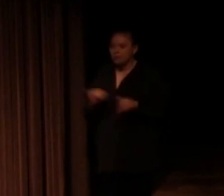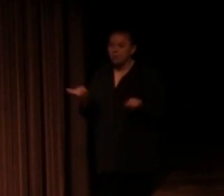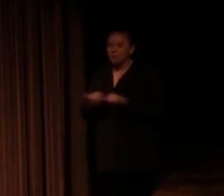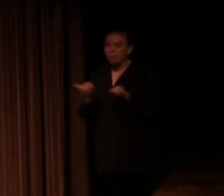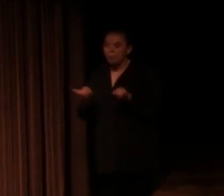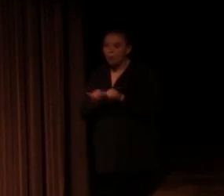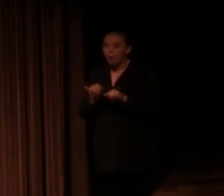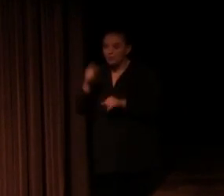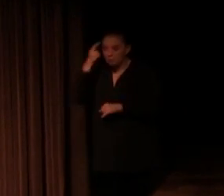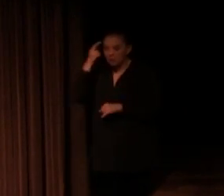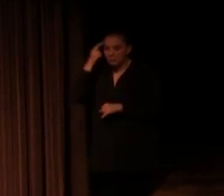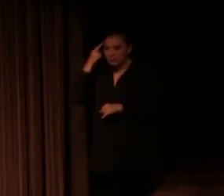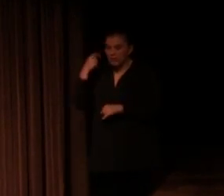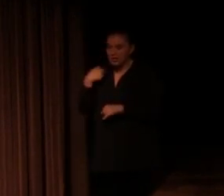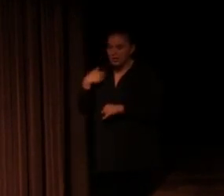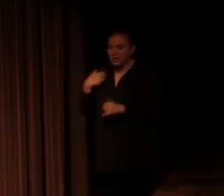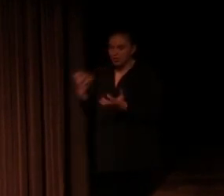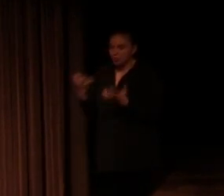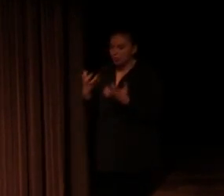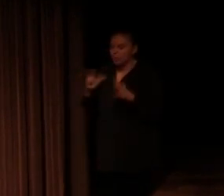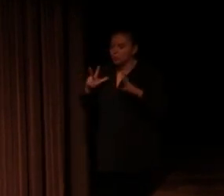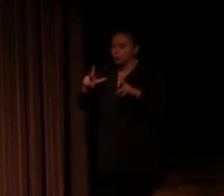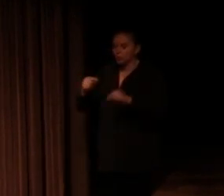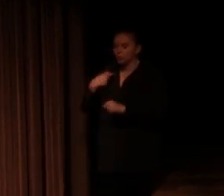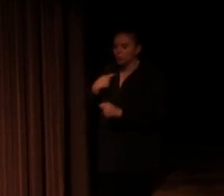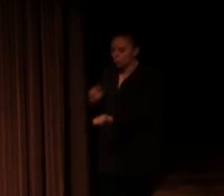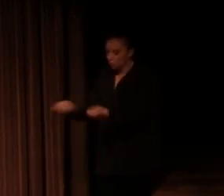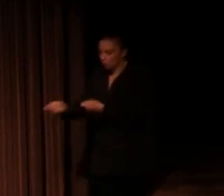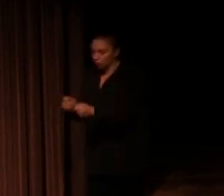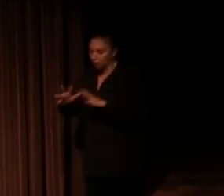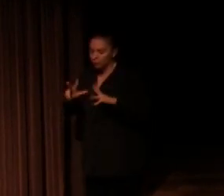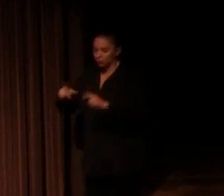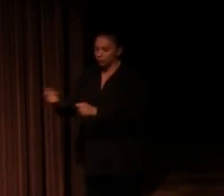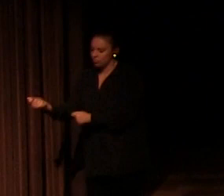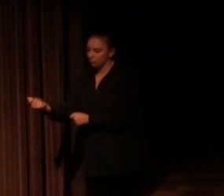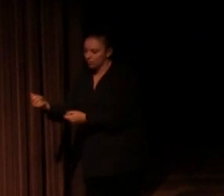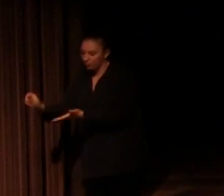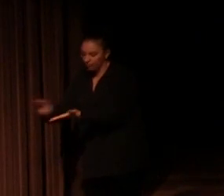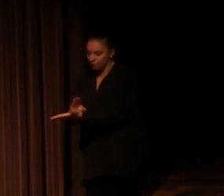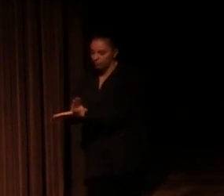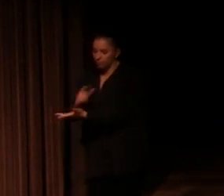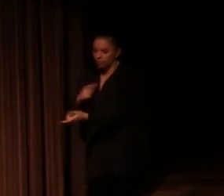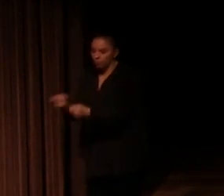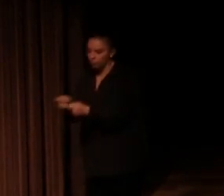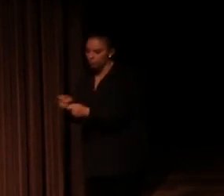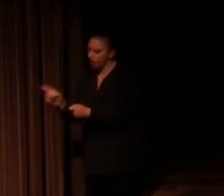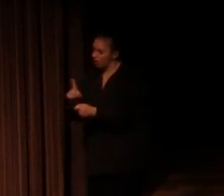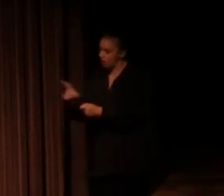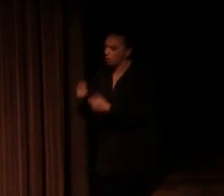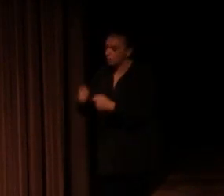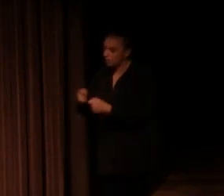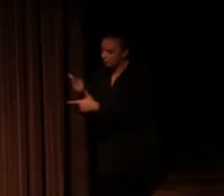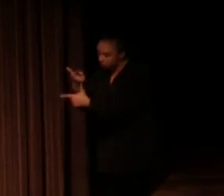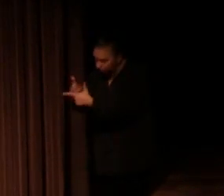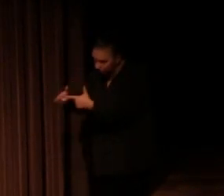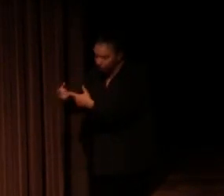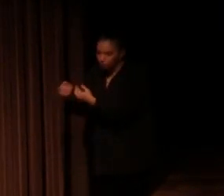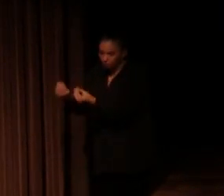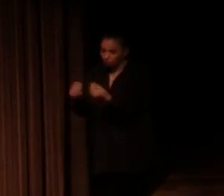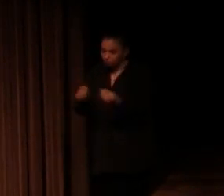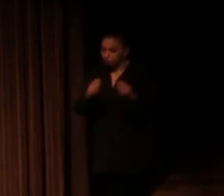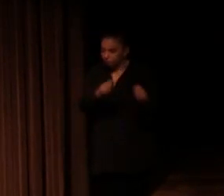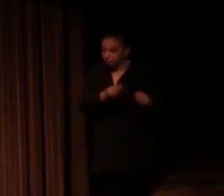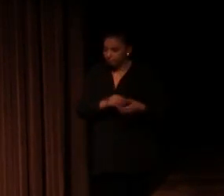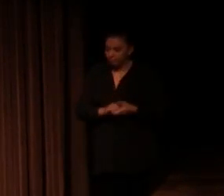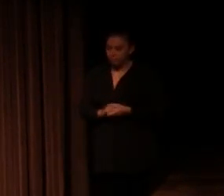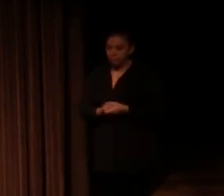né nós temos que praticar todo dia de centralização a desconcentração do poder porque quando a gente diz concentra o poder